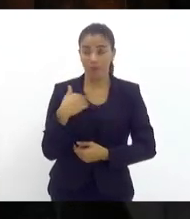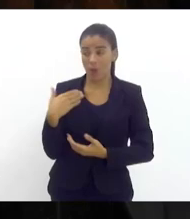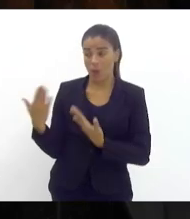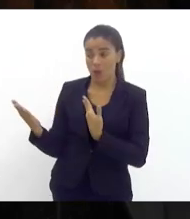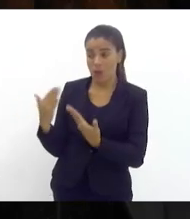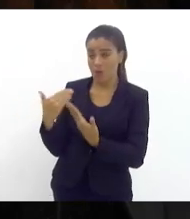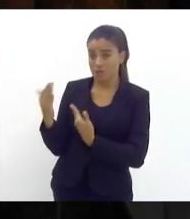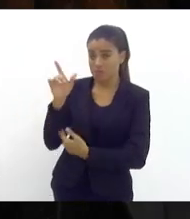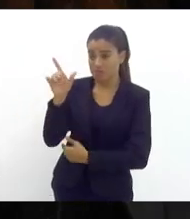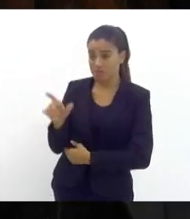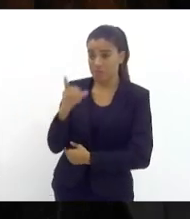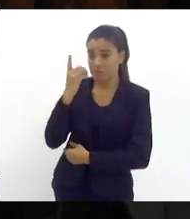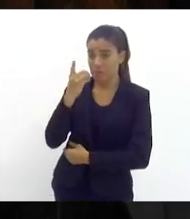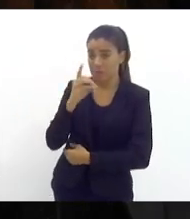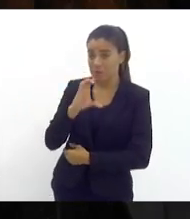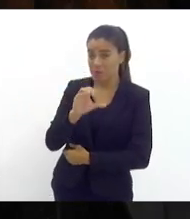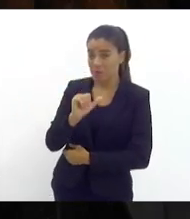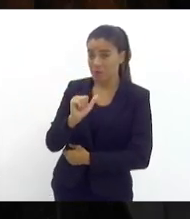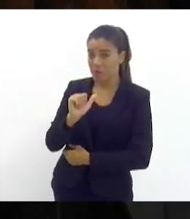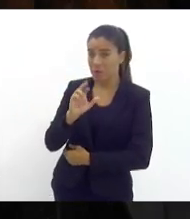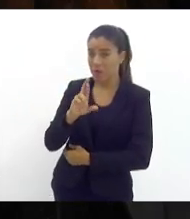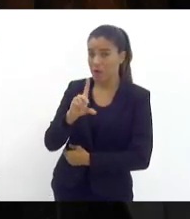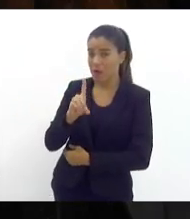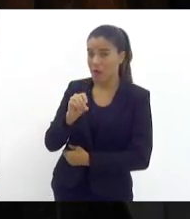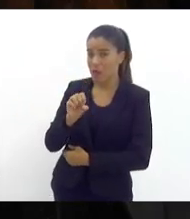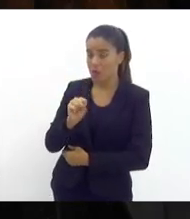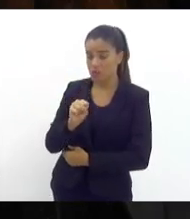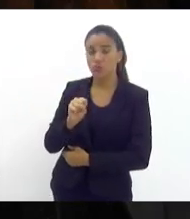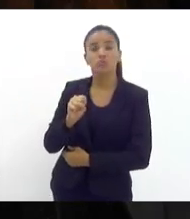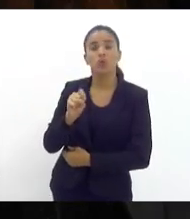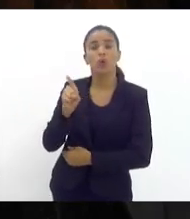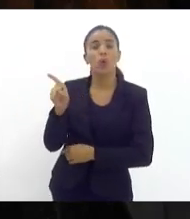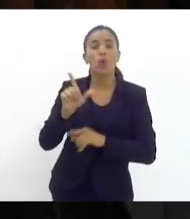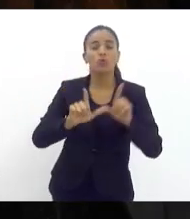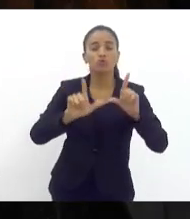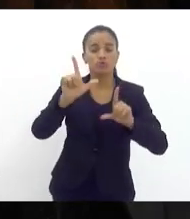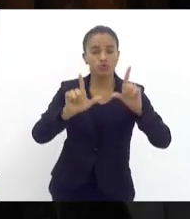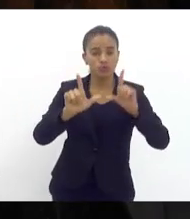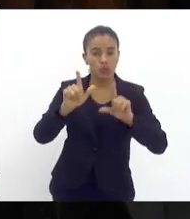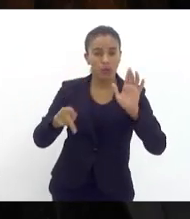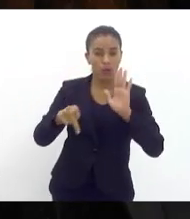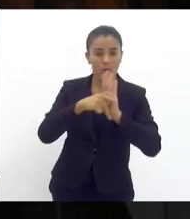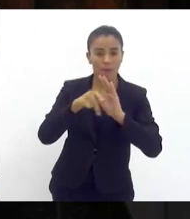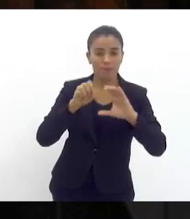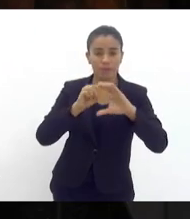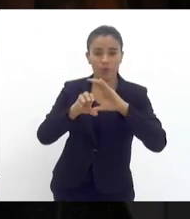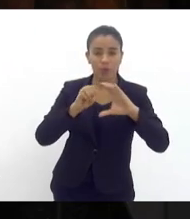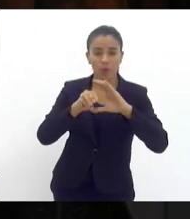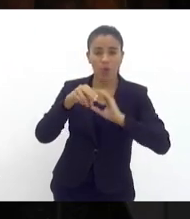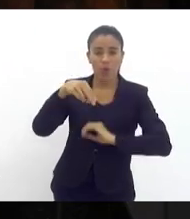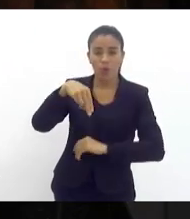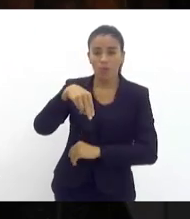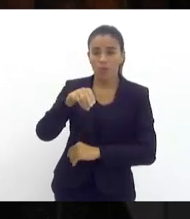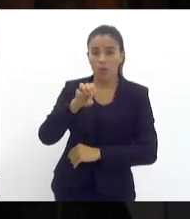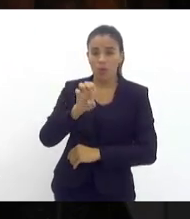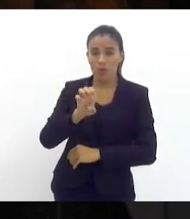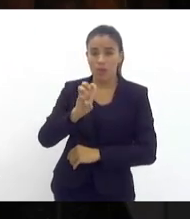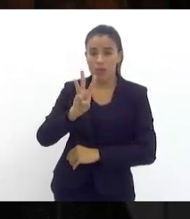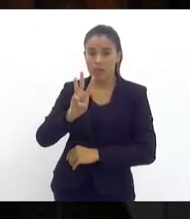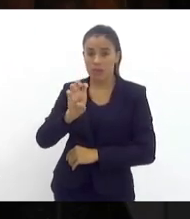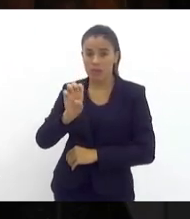Macedo que no Jornal da Globo News Já eram mais de 23